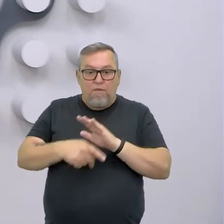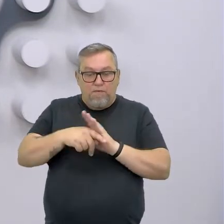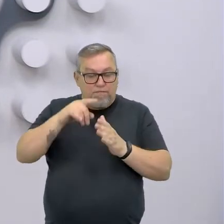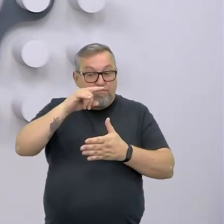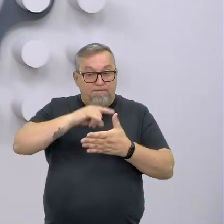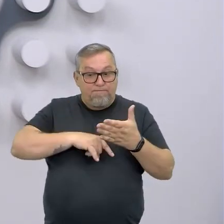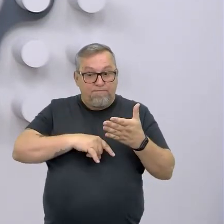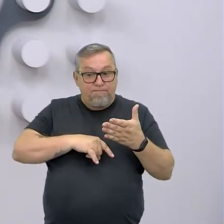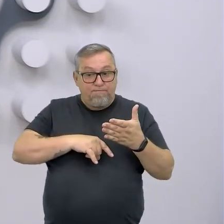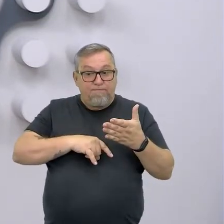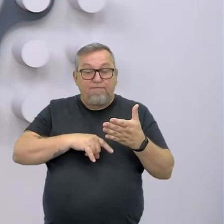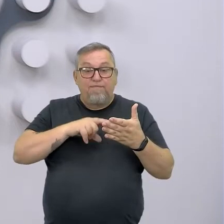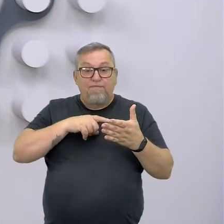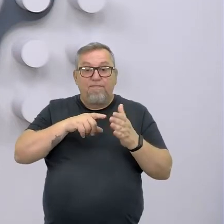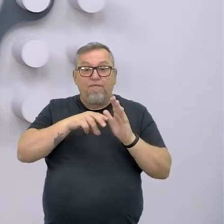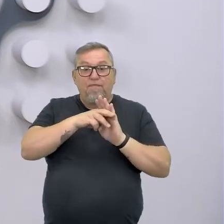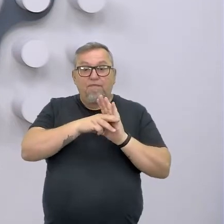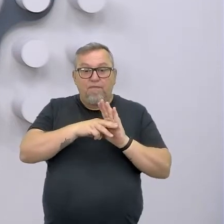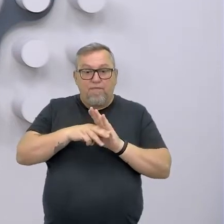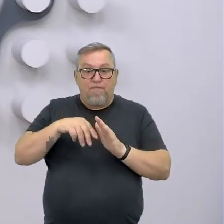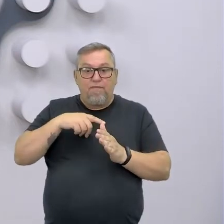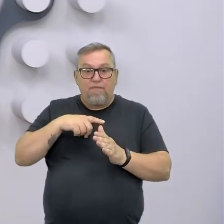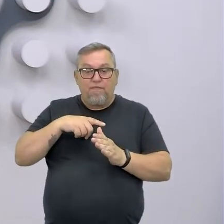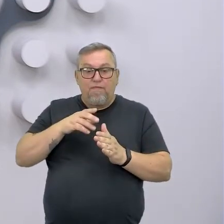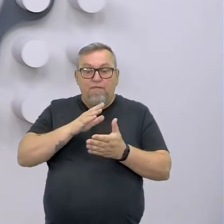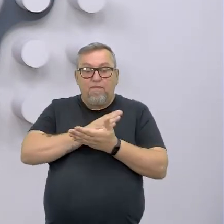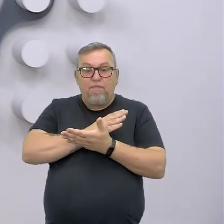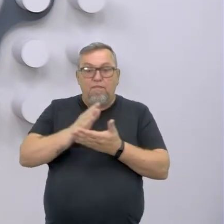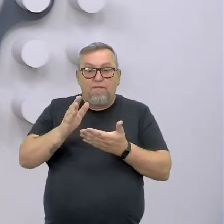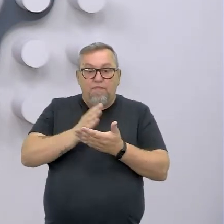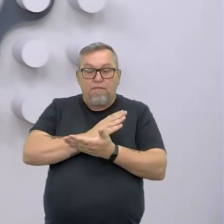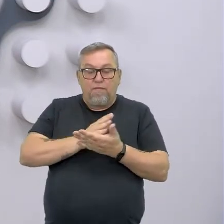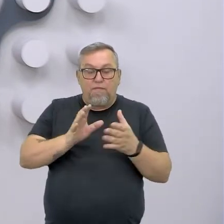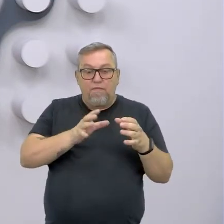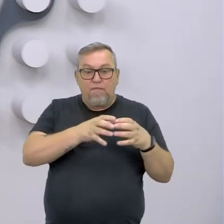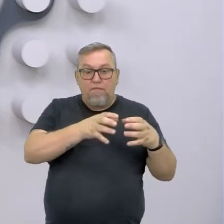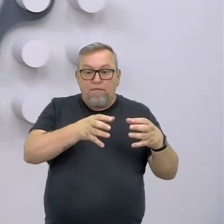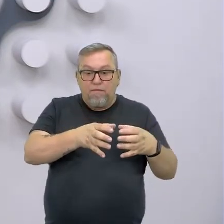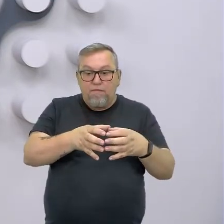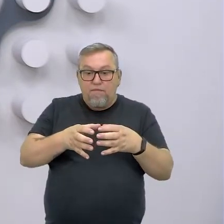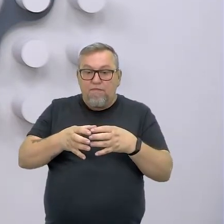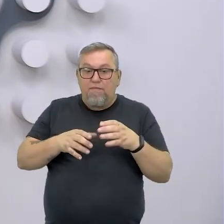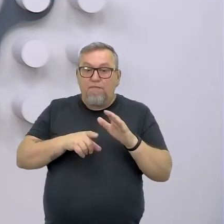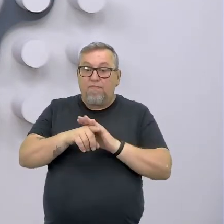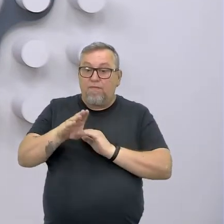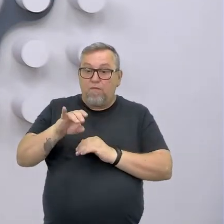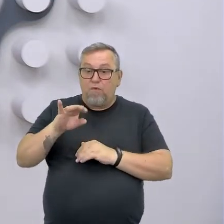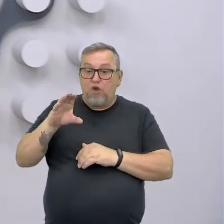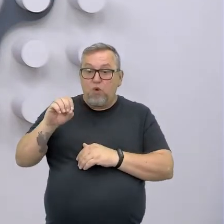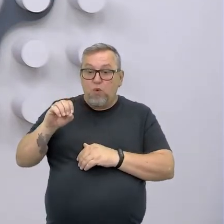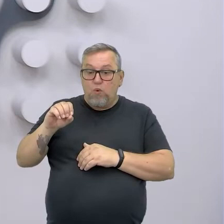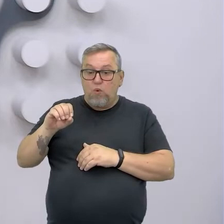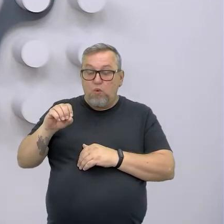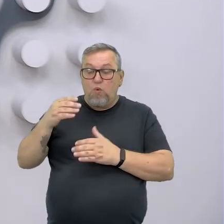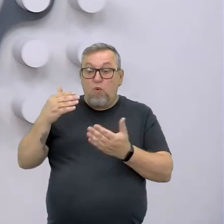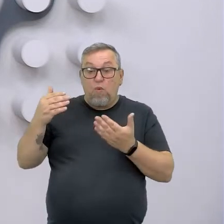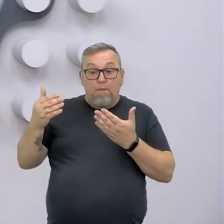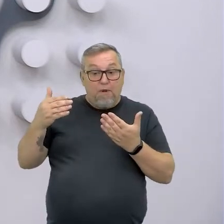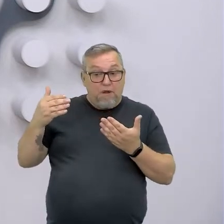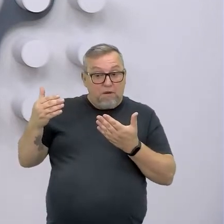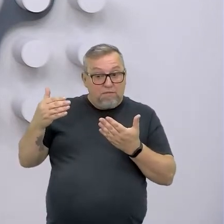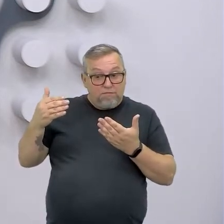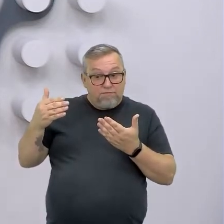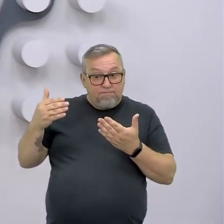né, que é um dos métodos que existem, eles são separados em categorias, como pesquisas biográficas, pesquisas